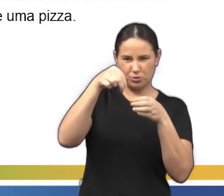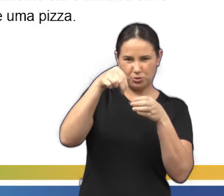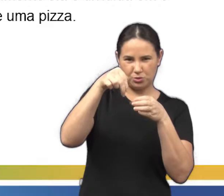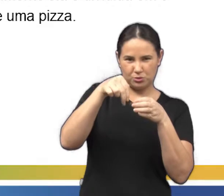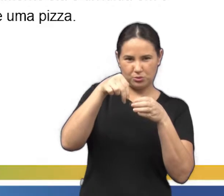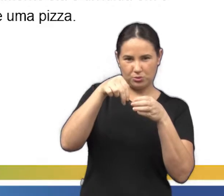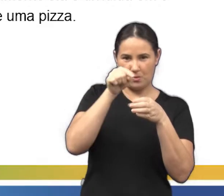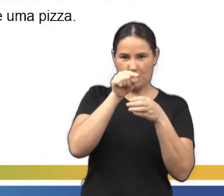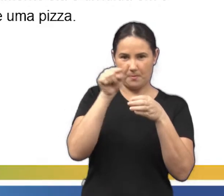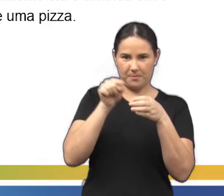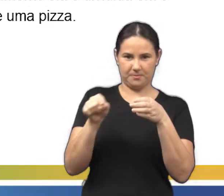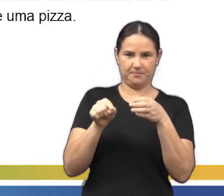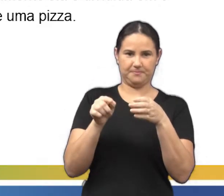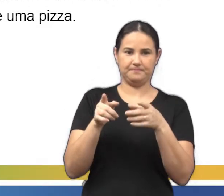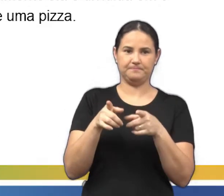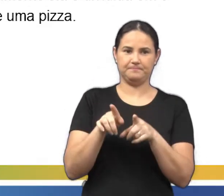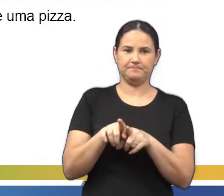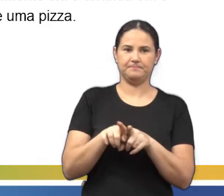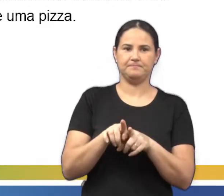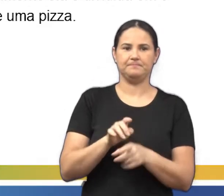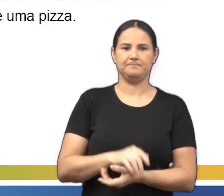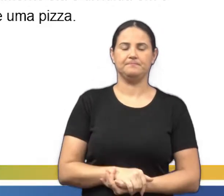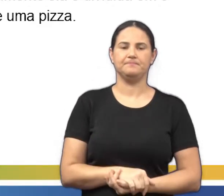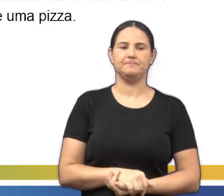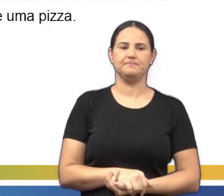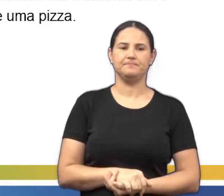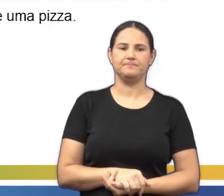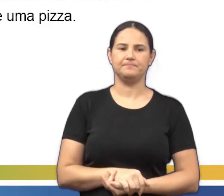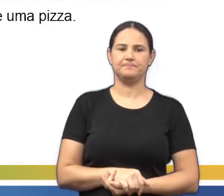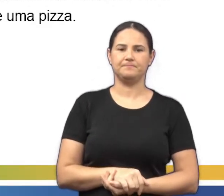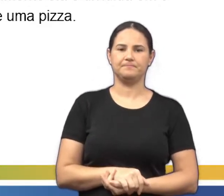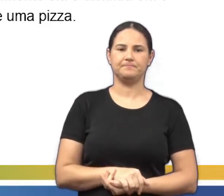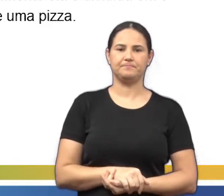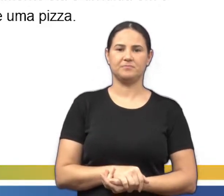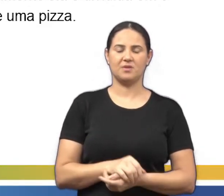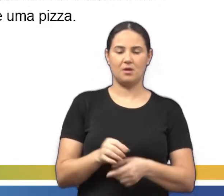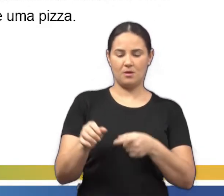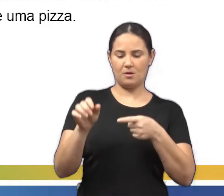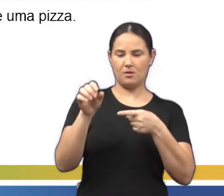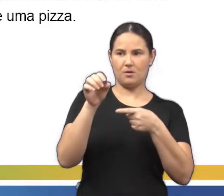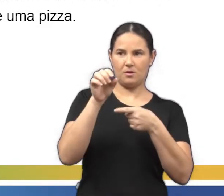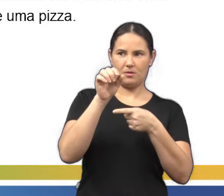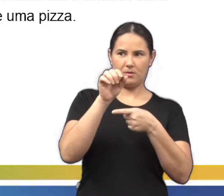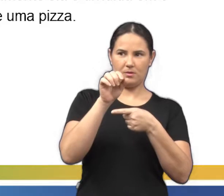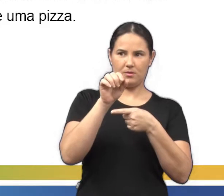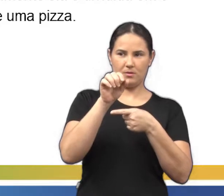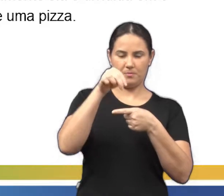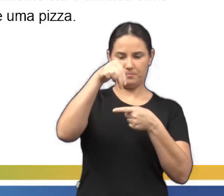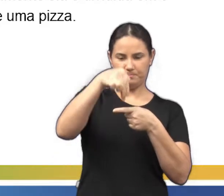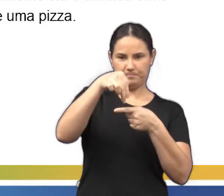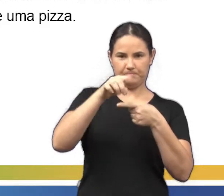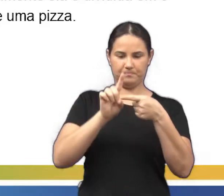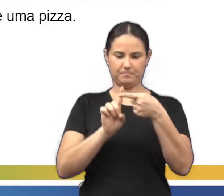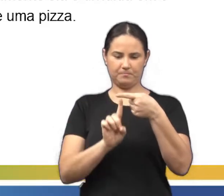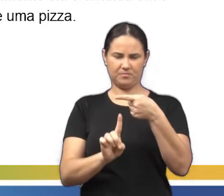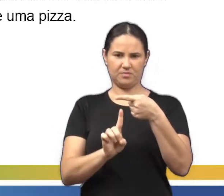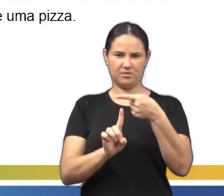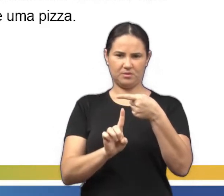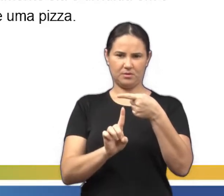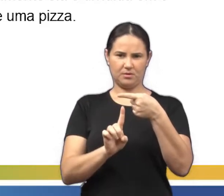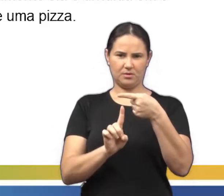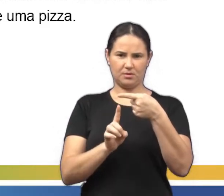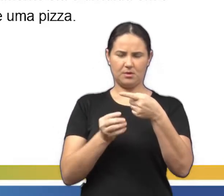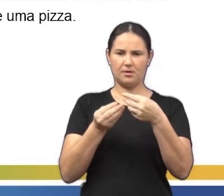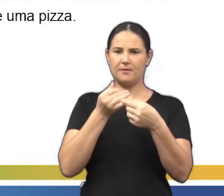onde o dividendo e o numerador é o numerador e o divisor é o denominador. Quando dividimos